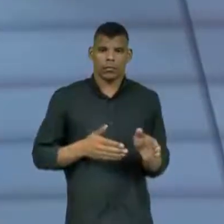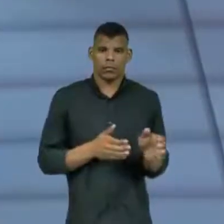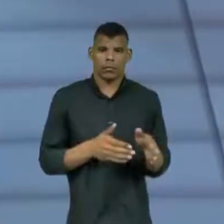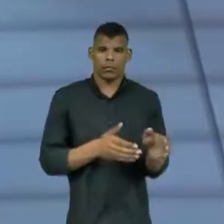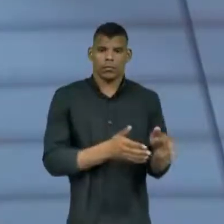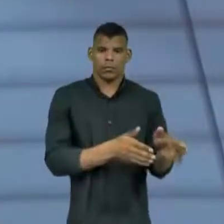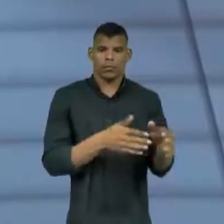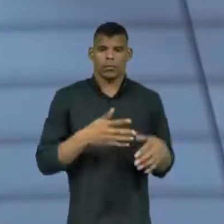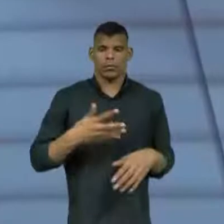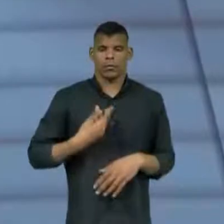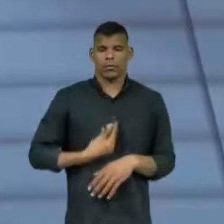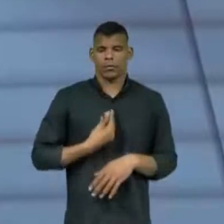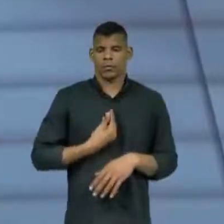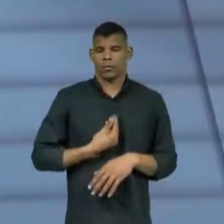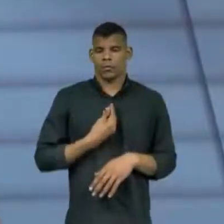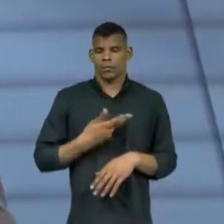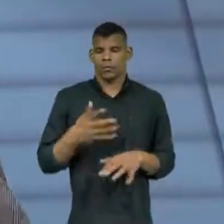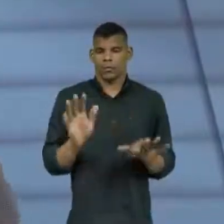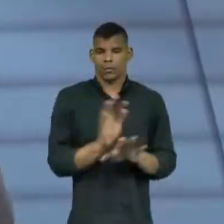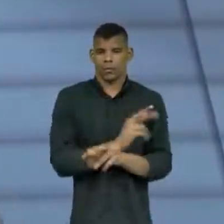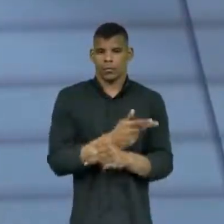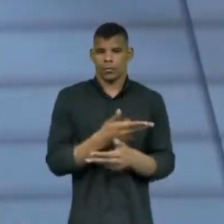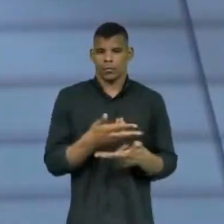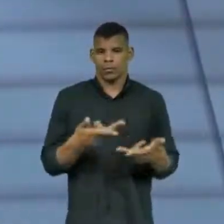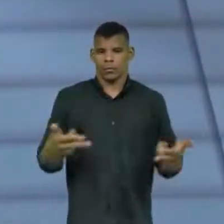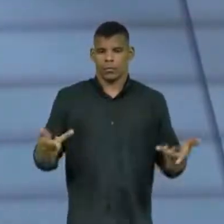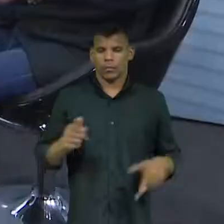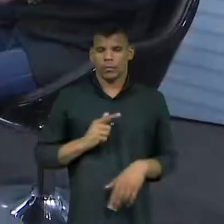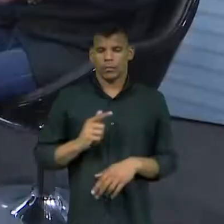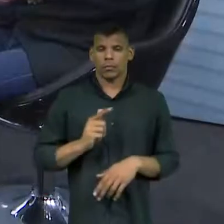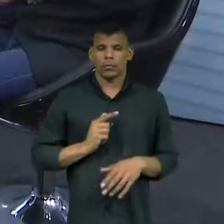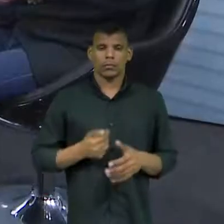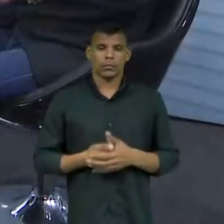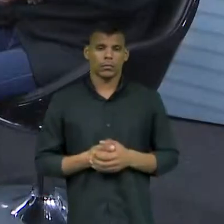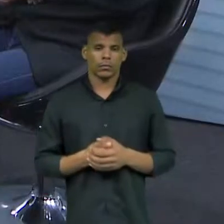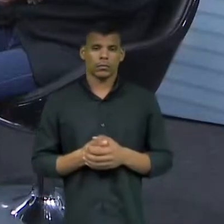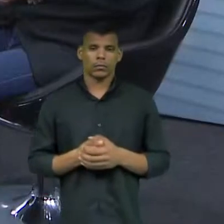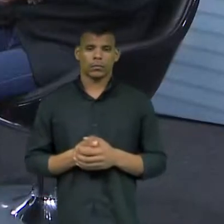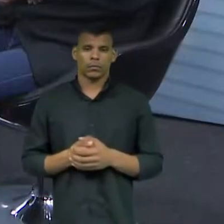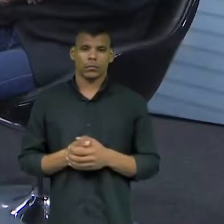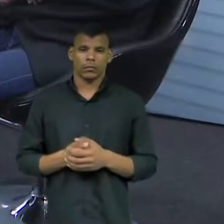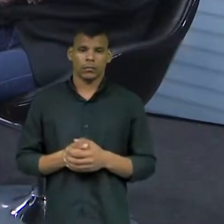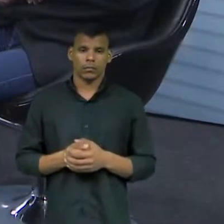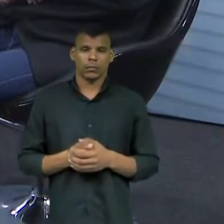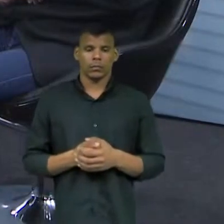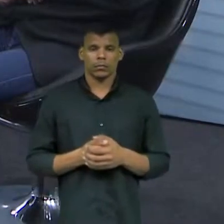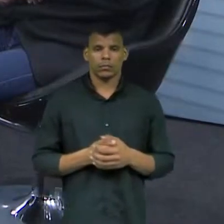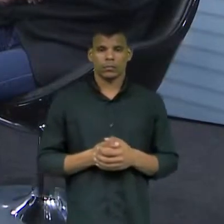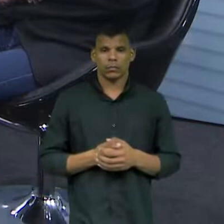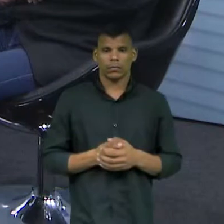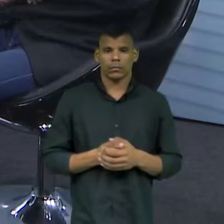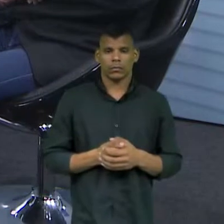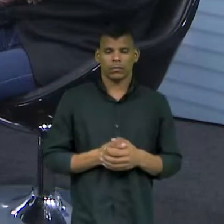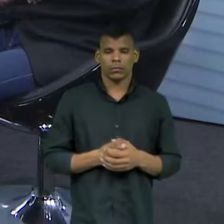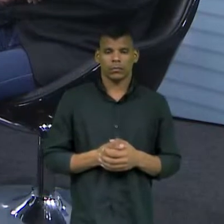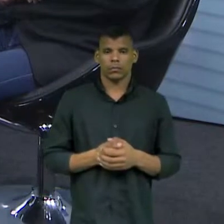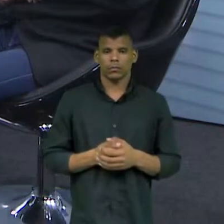vida marinha, sendo, não é aquele vídeo que a gente viu? Então, um espetáculo. Então,